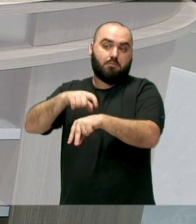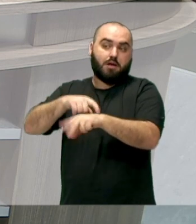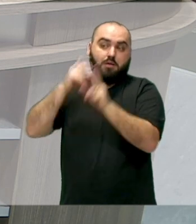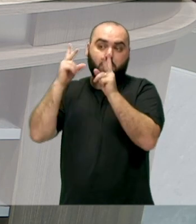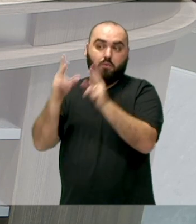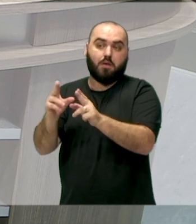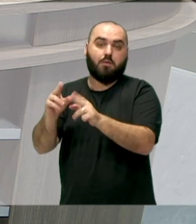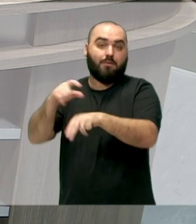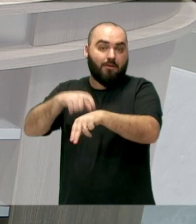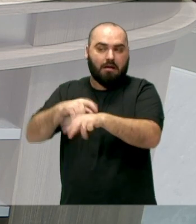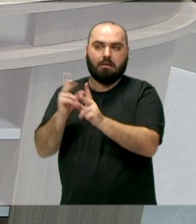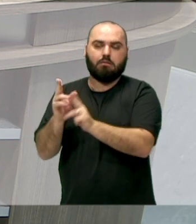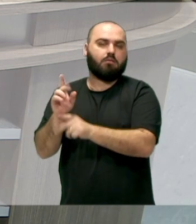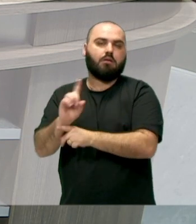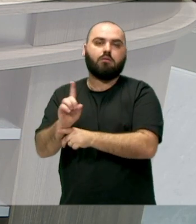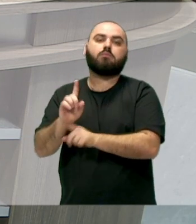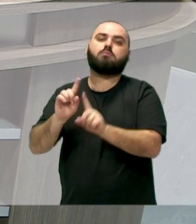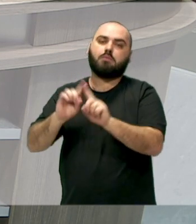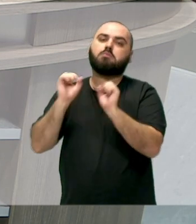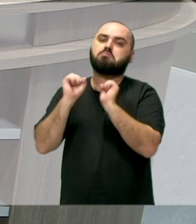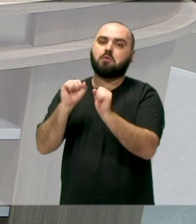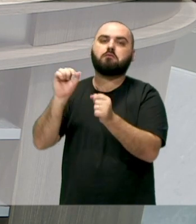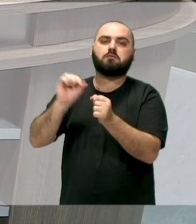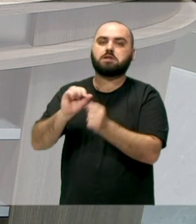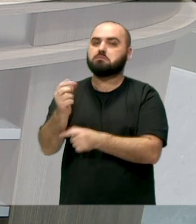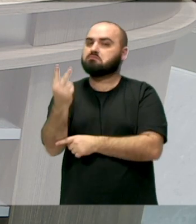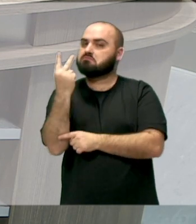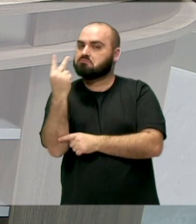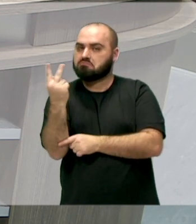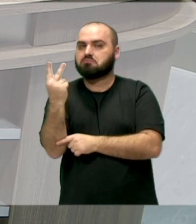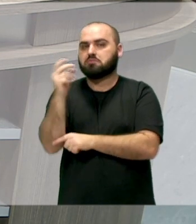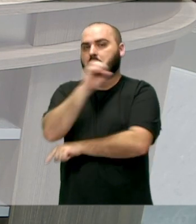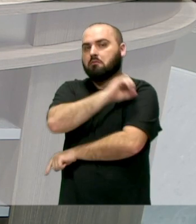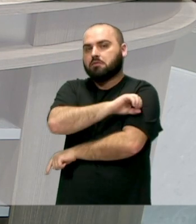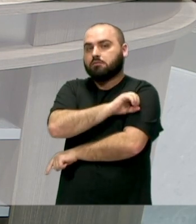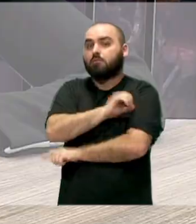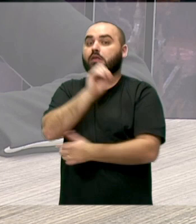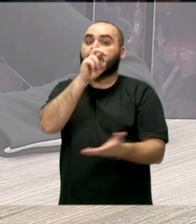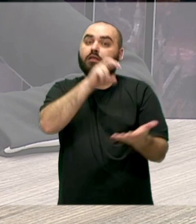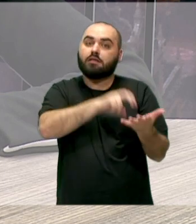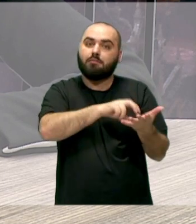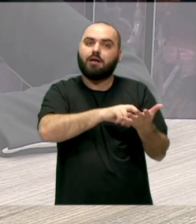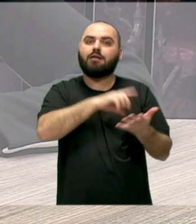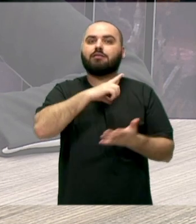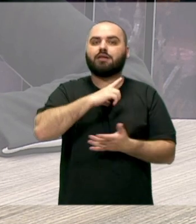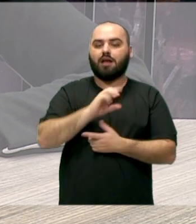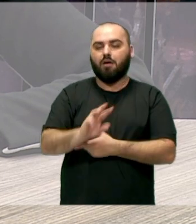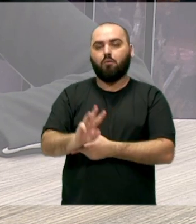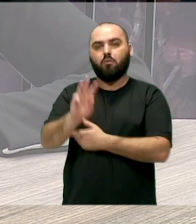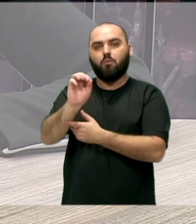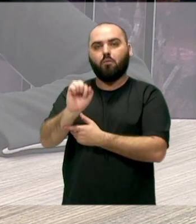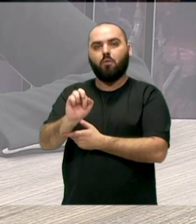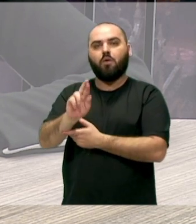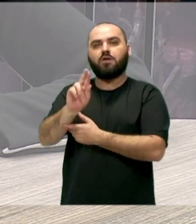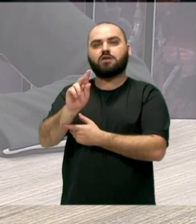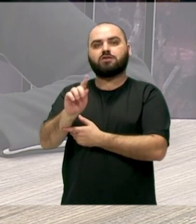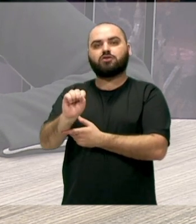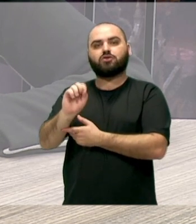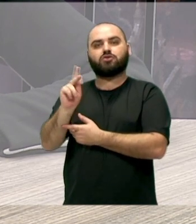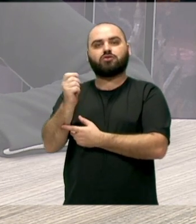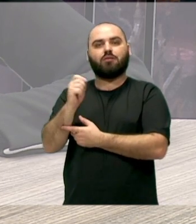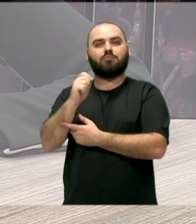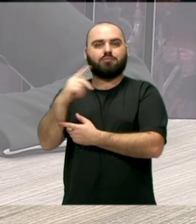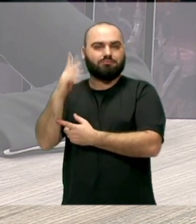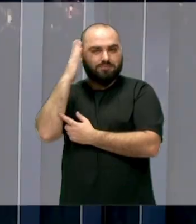Ali no mesmo horário, mas podem fazer 2 oficinas e pela manhã a gente vai ter os workshops, então o pessoal também pode aproveitar, quem vem